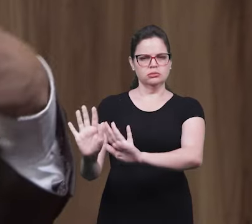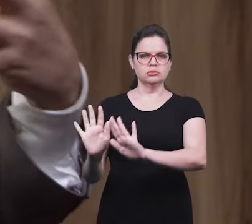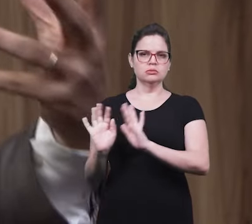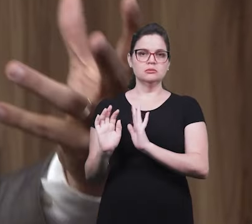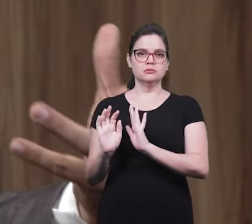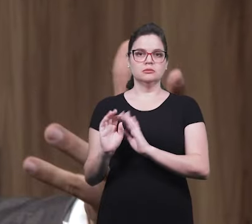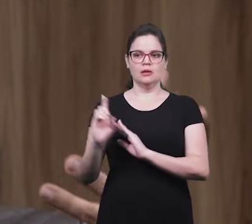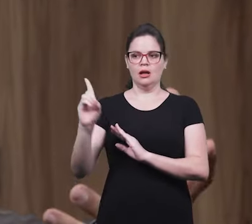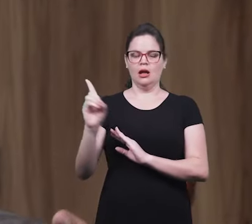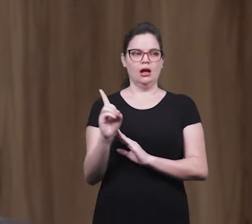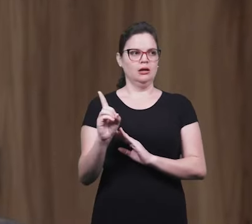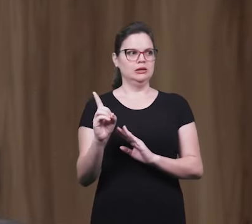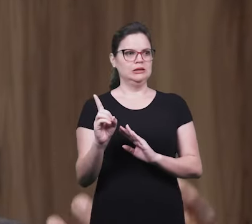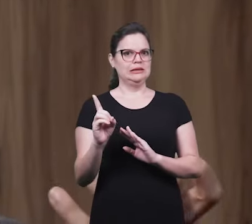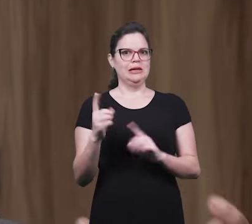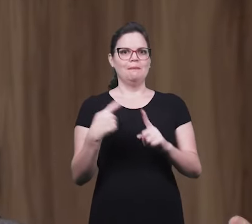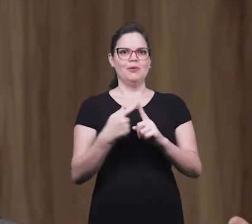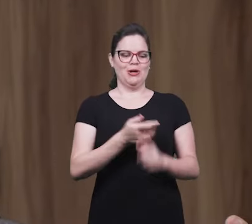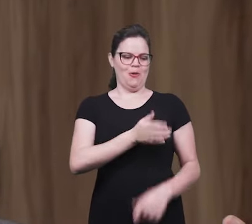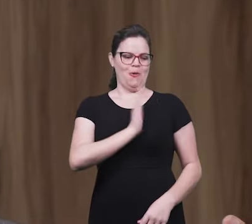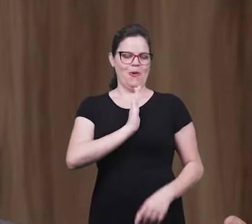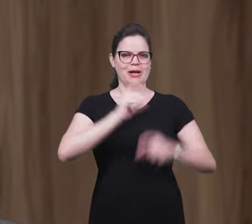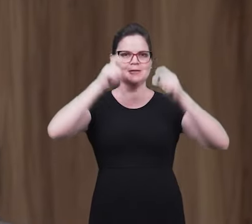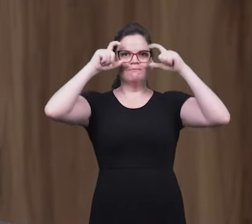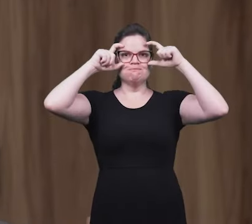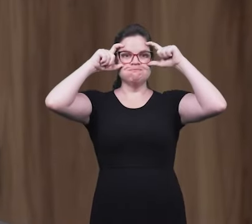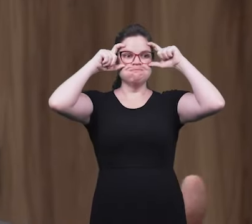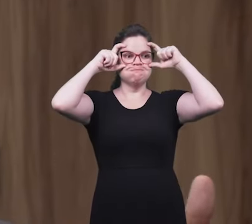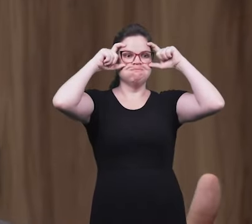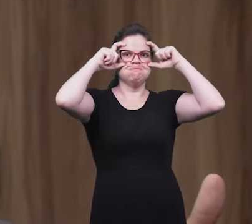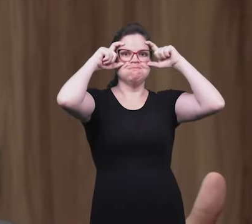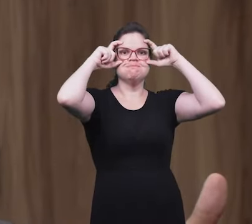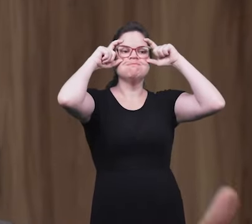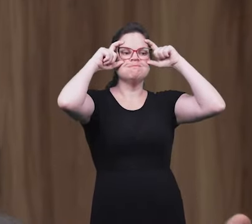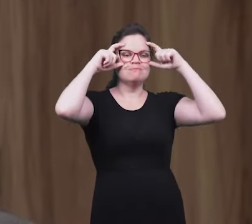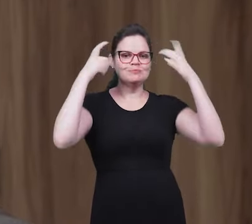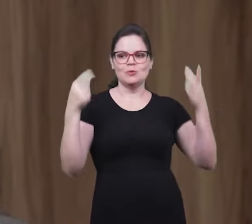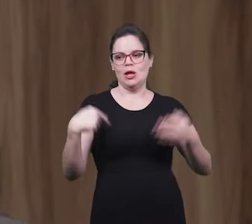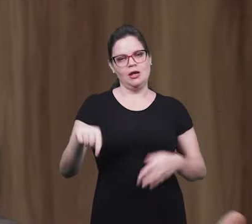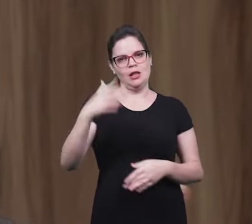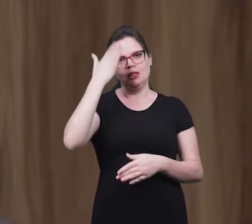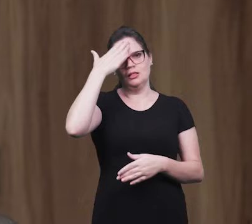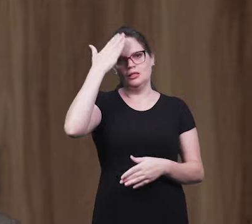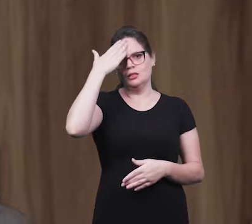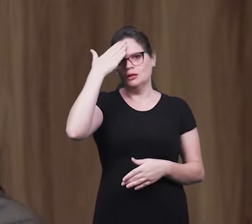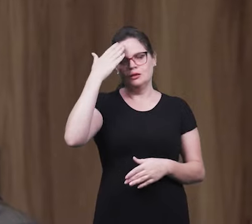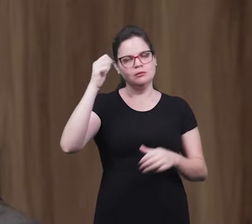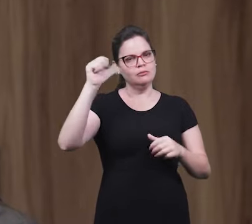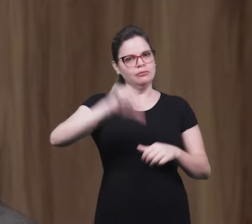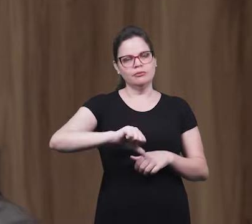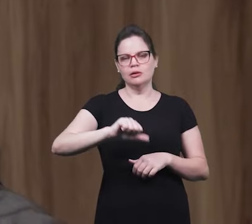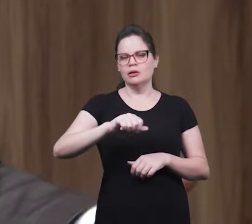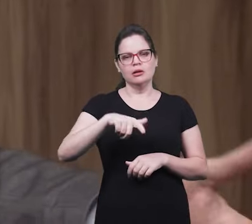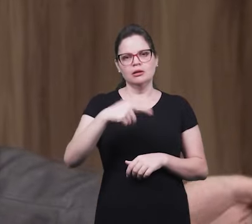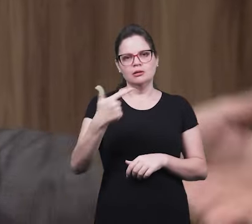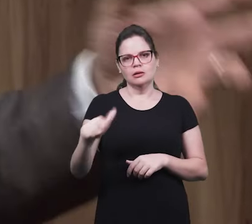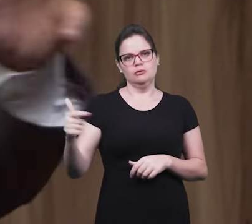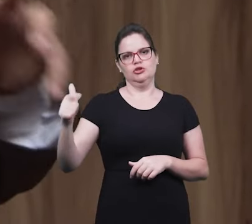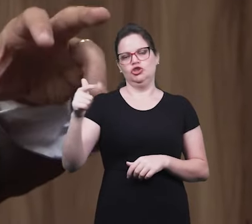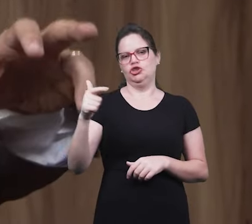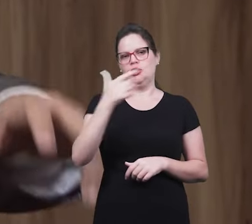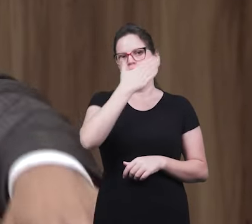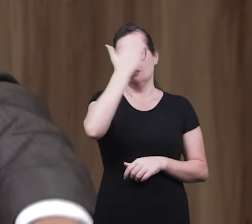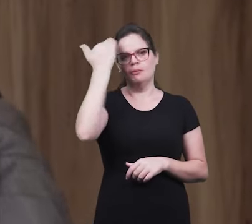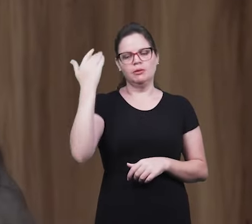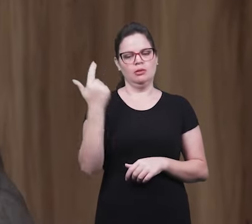fica exposto ali à ambição do coração dele e à falta de discernimento, de sensibilidade, aquilo que era uma obra